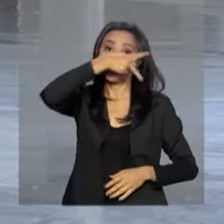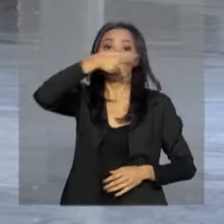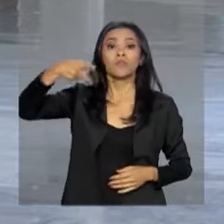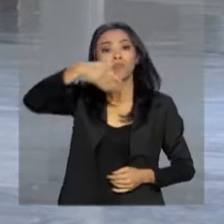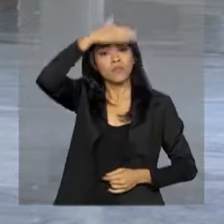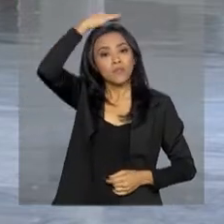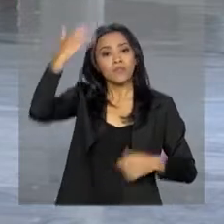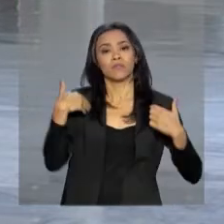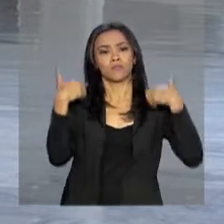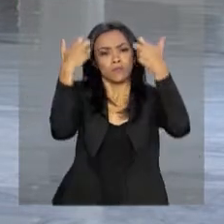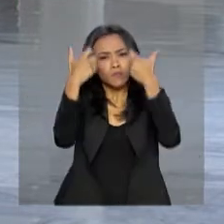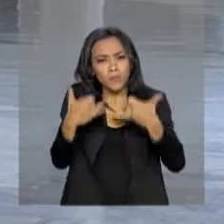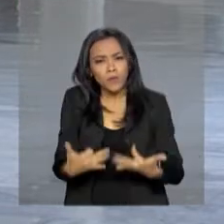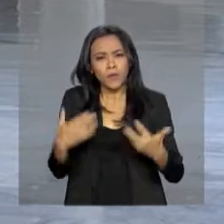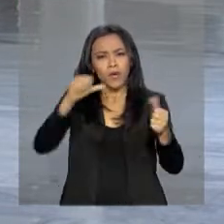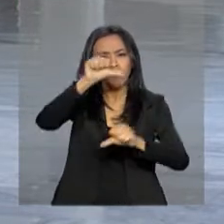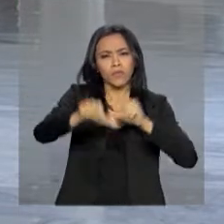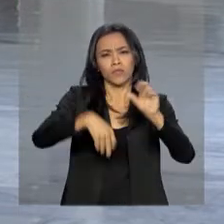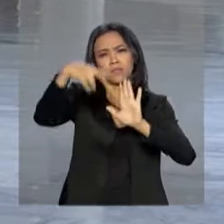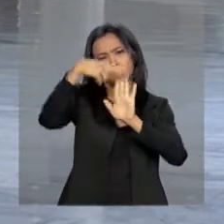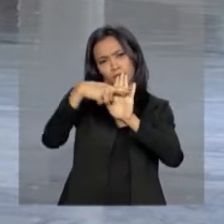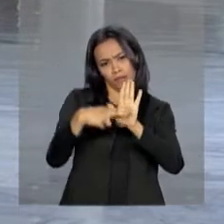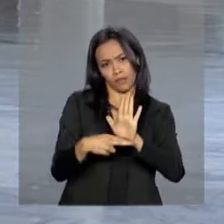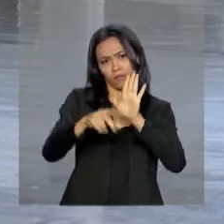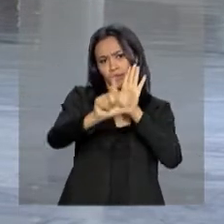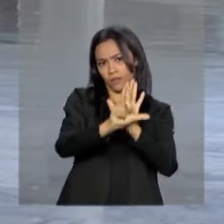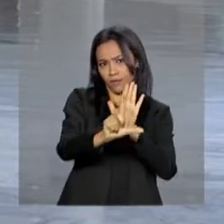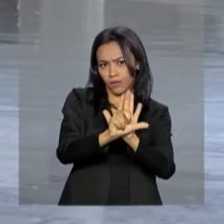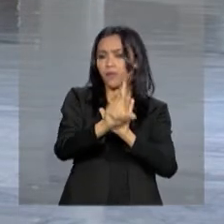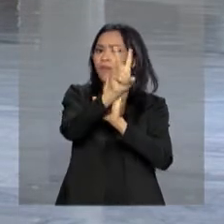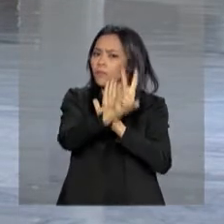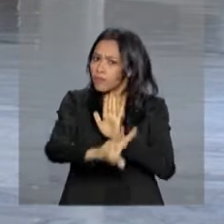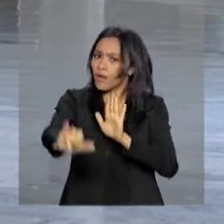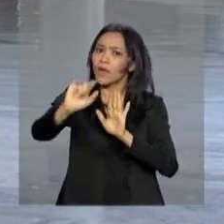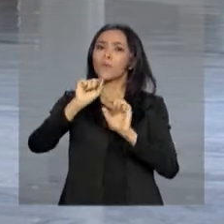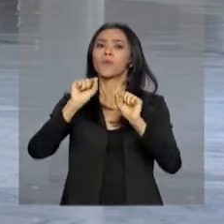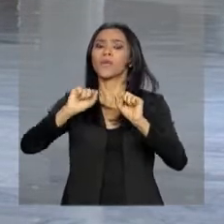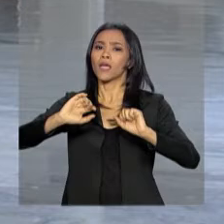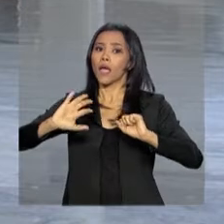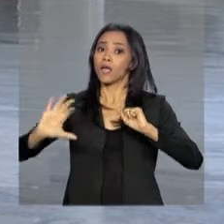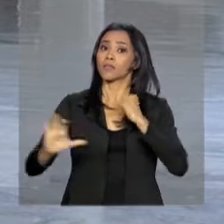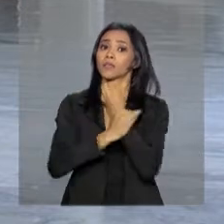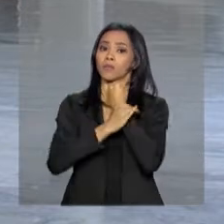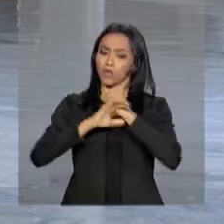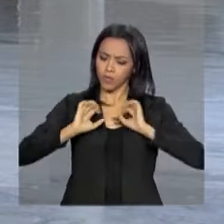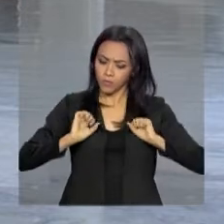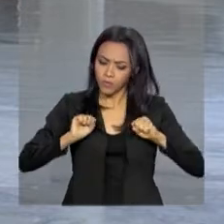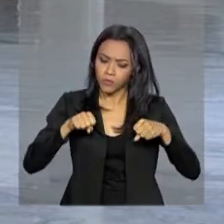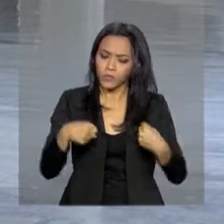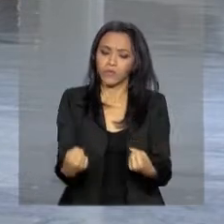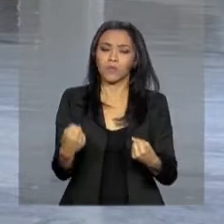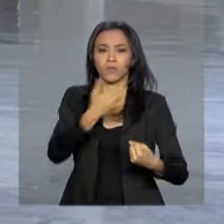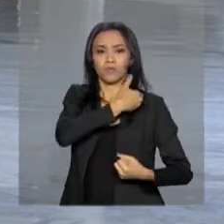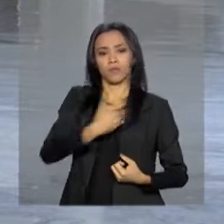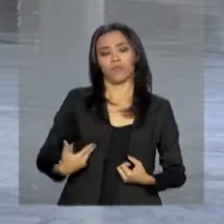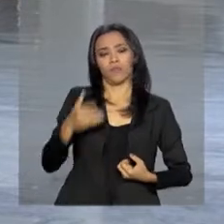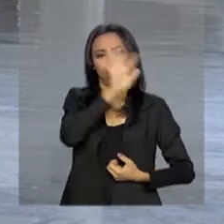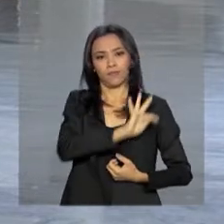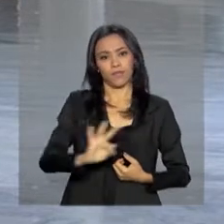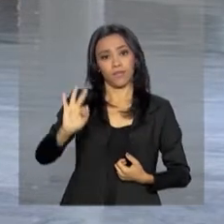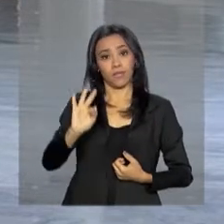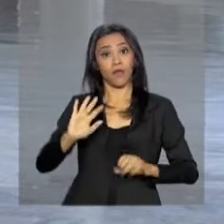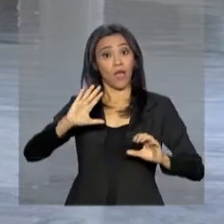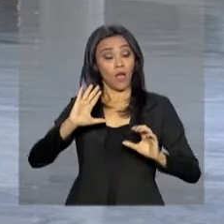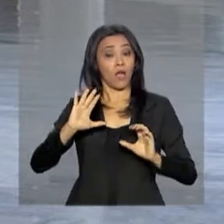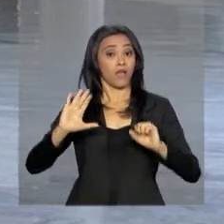disse que a mudança na legislação vai consolidar os esforços do governo federal para garantir ao